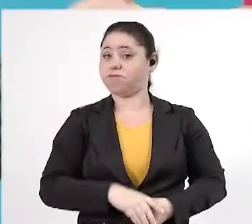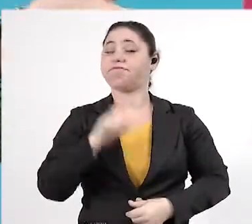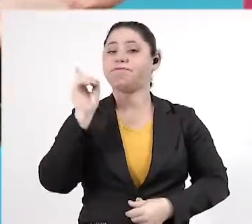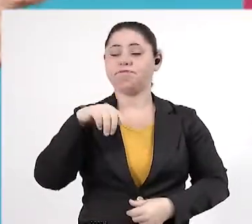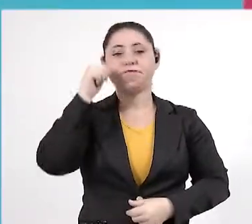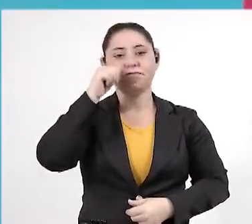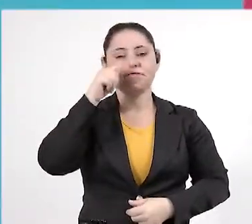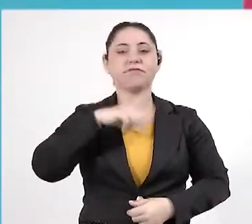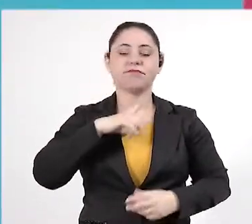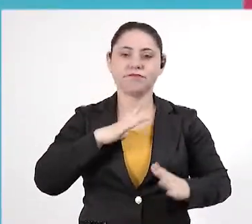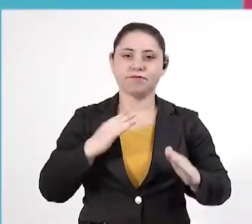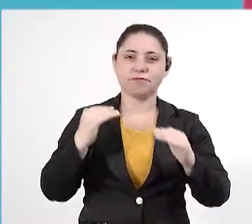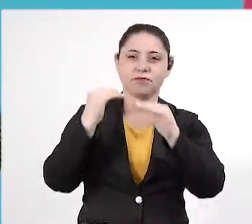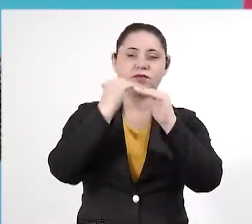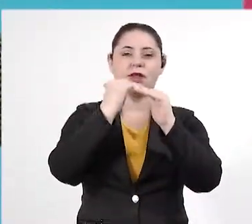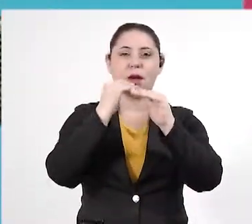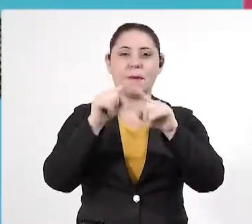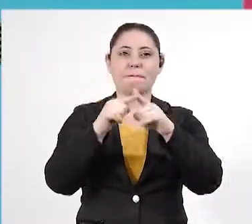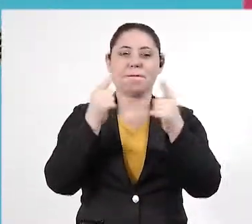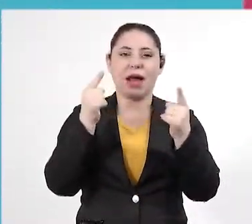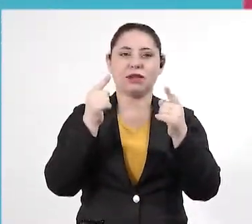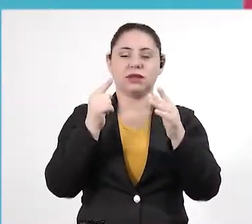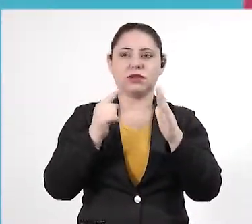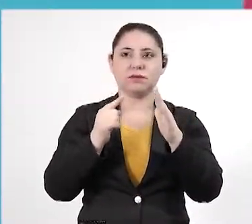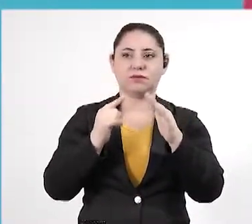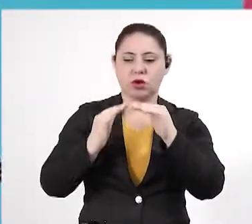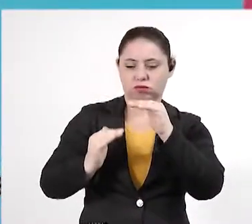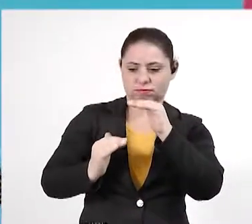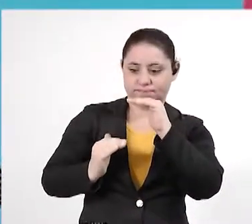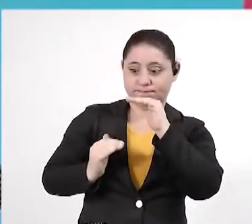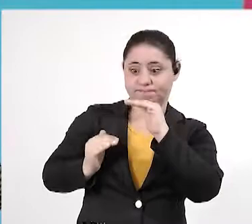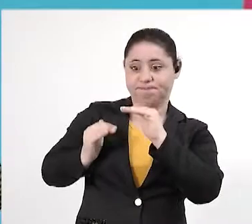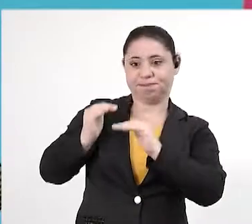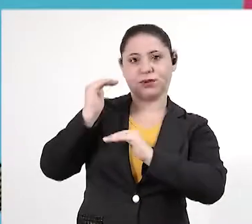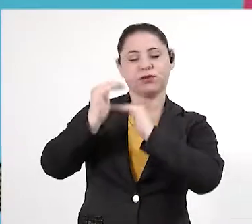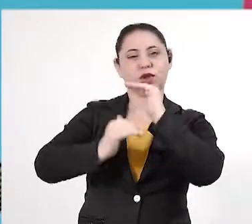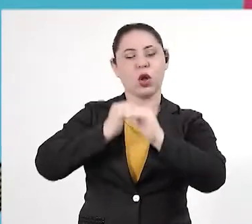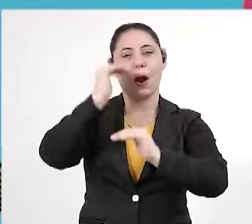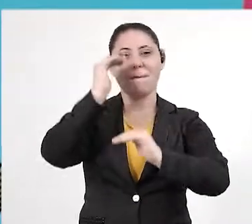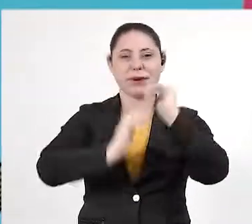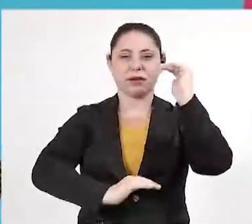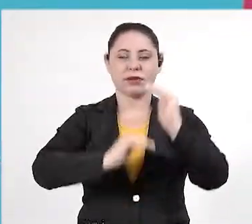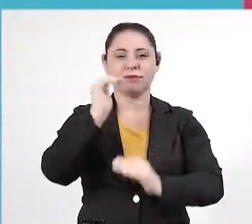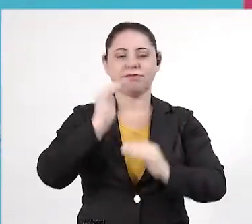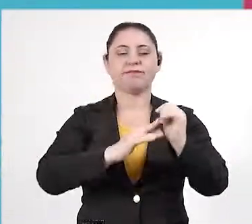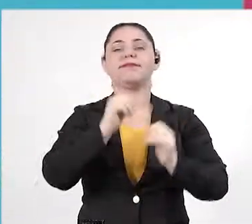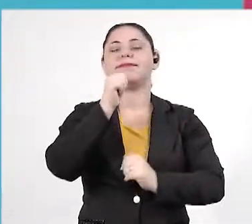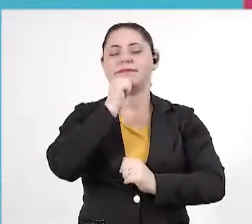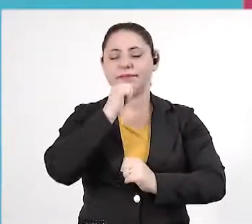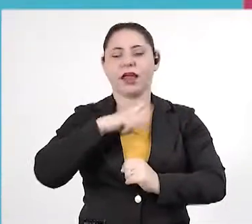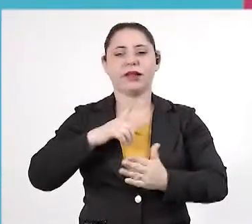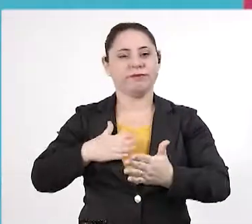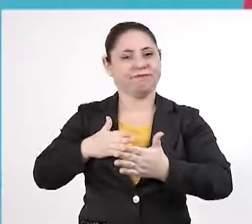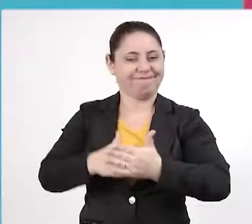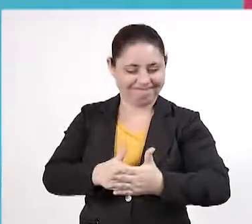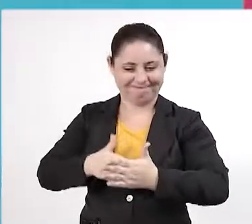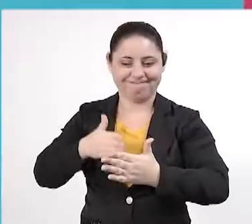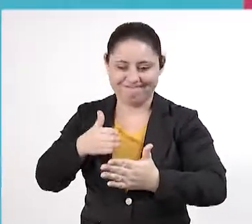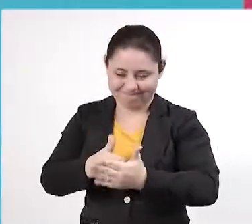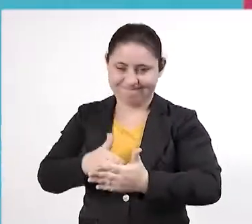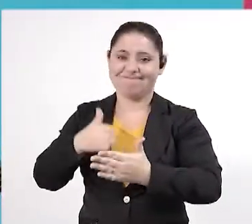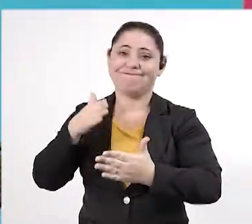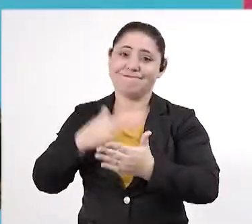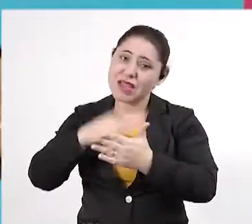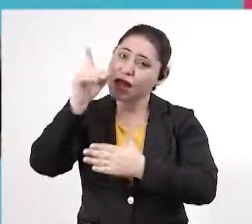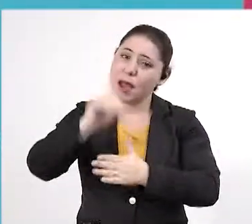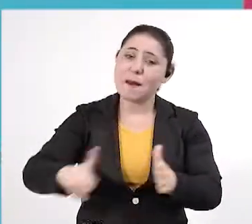dizer, as mulheres elas têm igualdade, mas essa ascensão, como a desembargadora colocou na carreira, nós ainda enfrentamos esse obstáculo